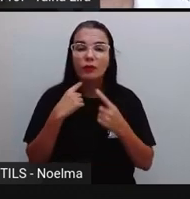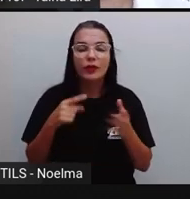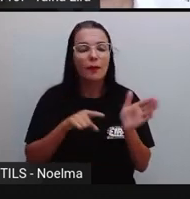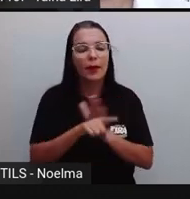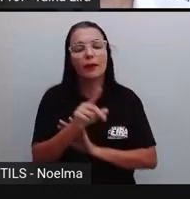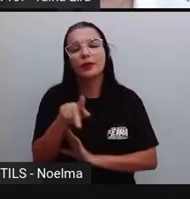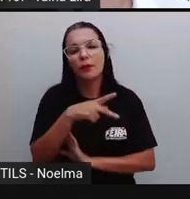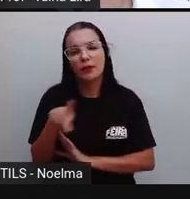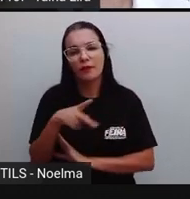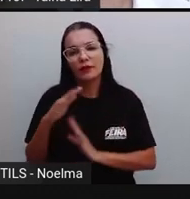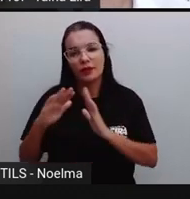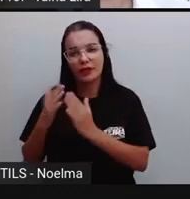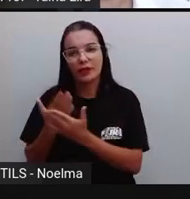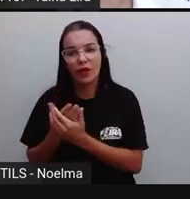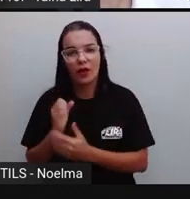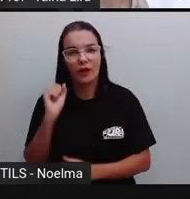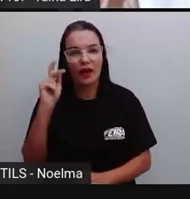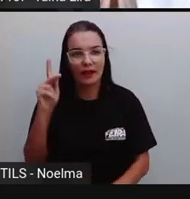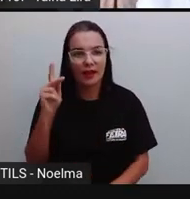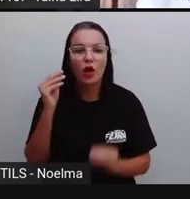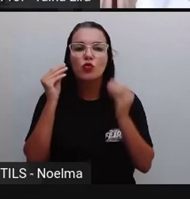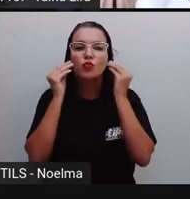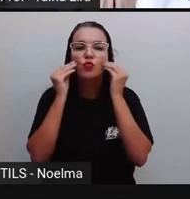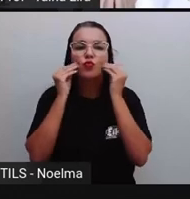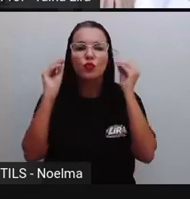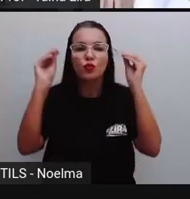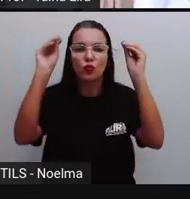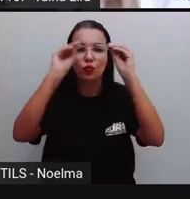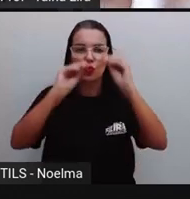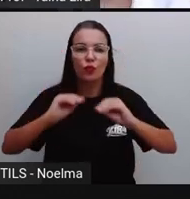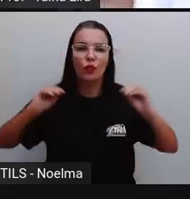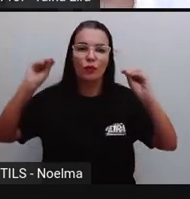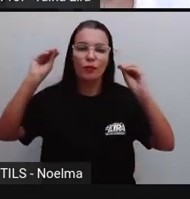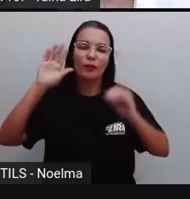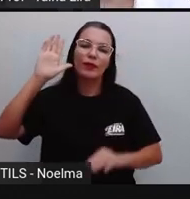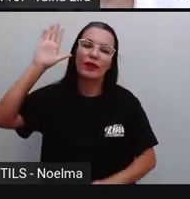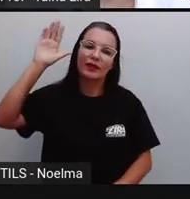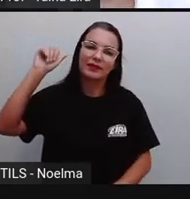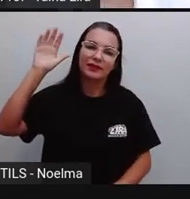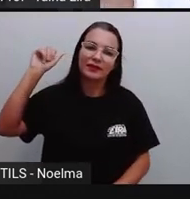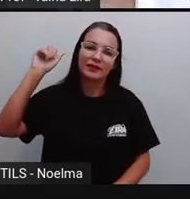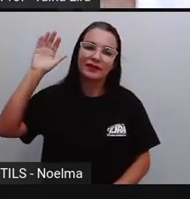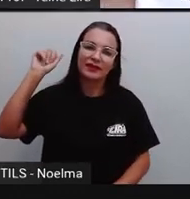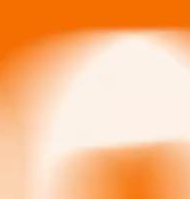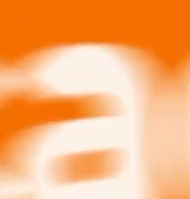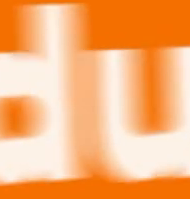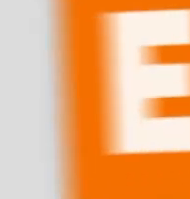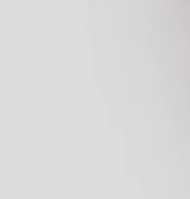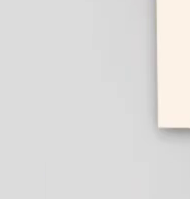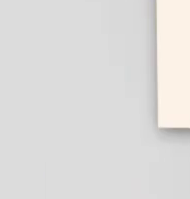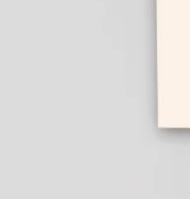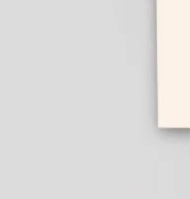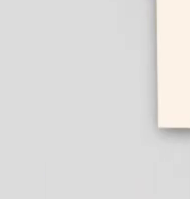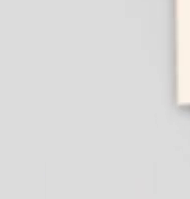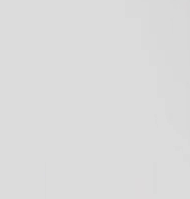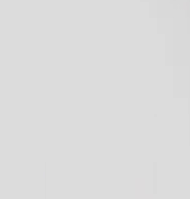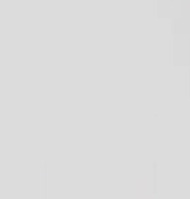pergunta ao seu professor na escola, tá bom? Beijo, segundo ano, e até a próxima aula. Tchau, tchau.